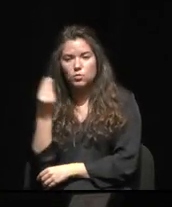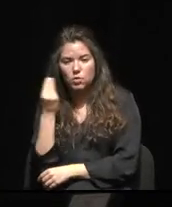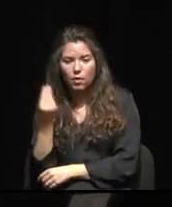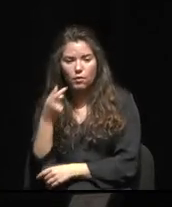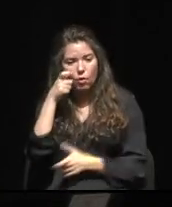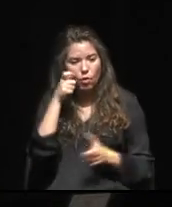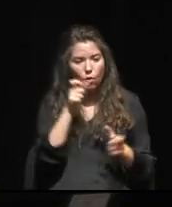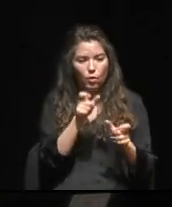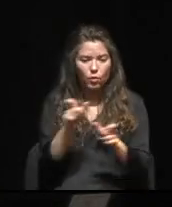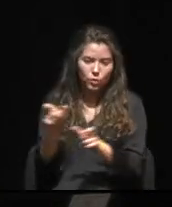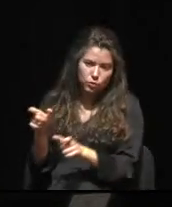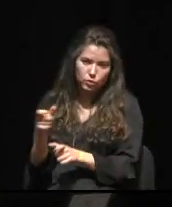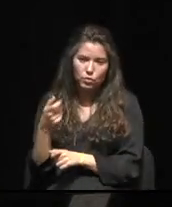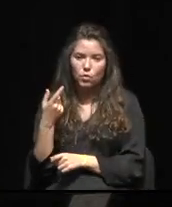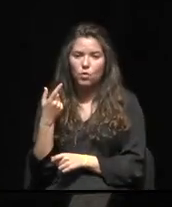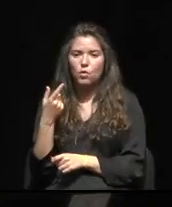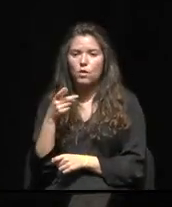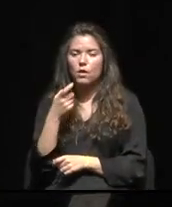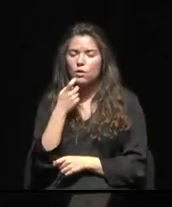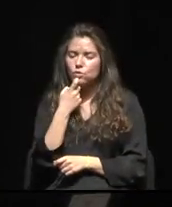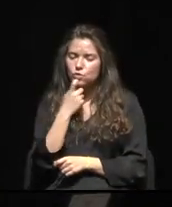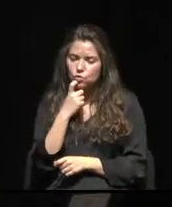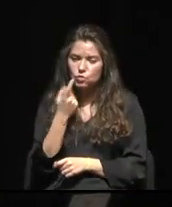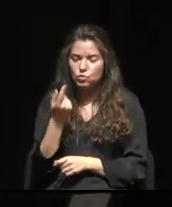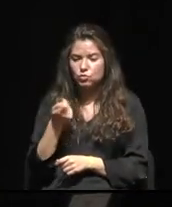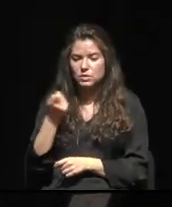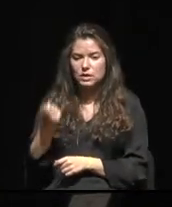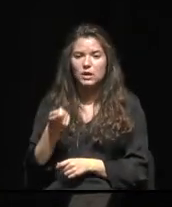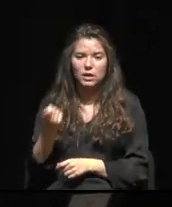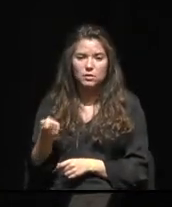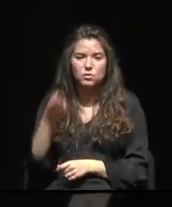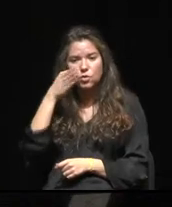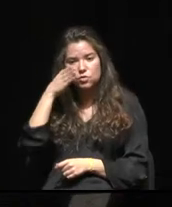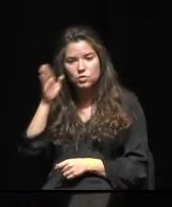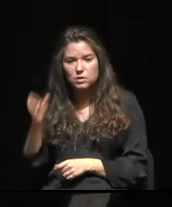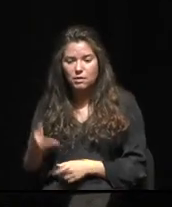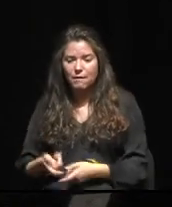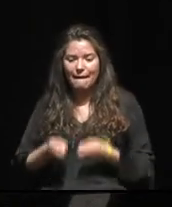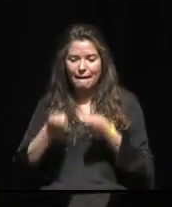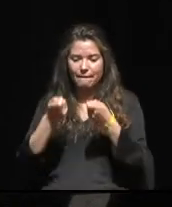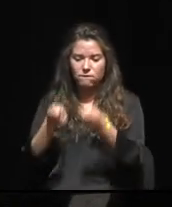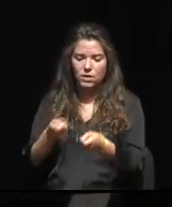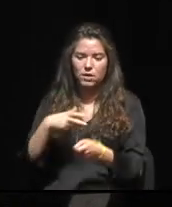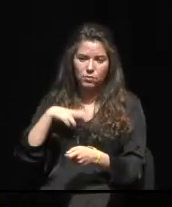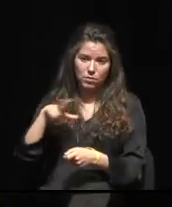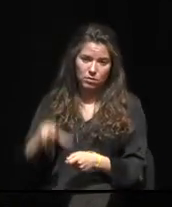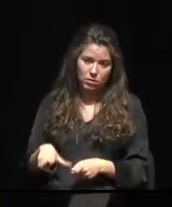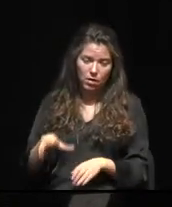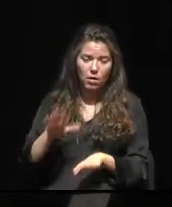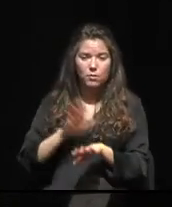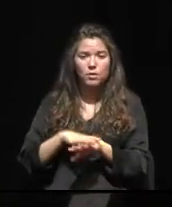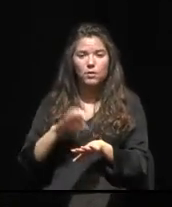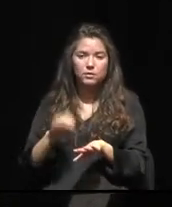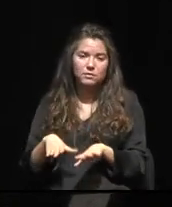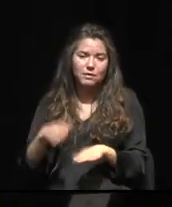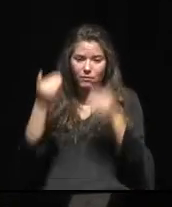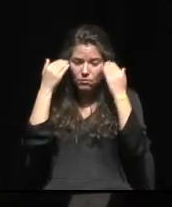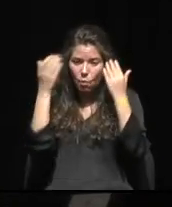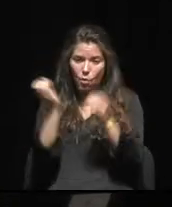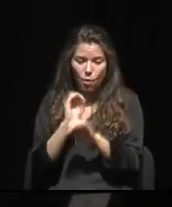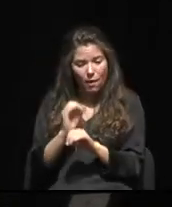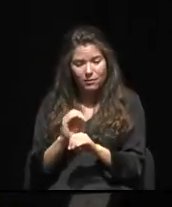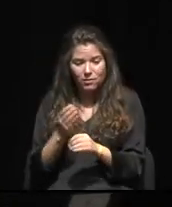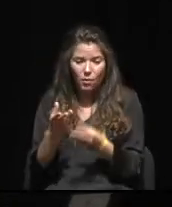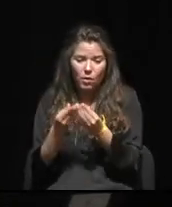rendas com estrangeiros a investir em Portugal é dessa desinformação que nasce a frustração com a qualidade do